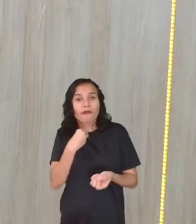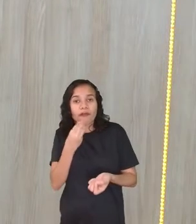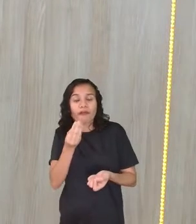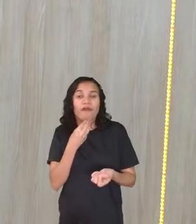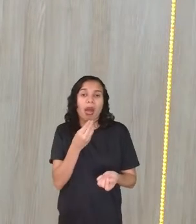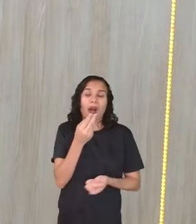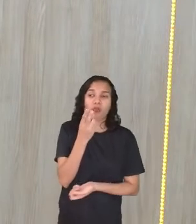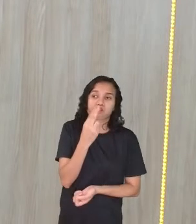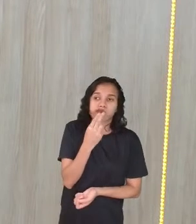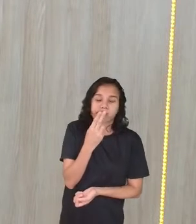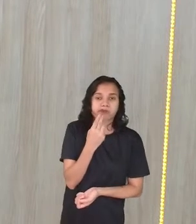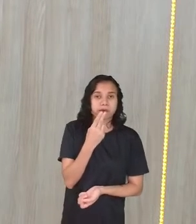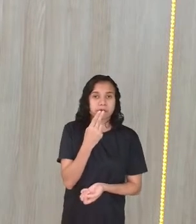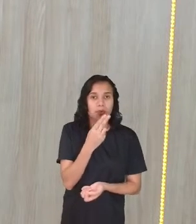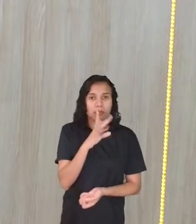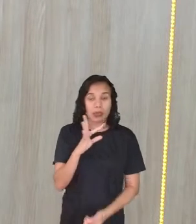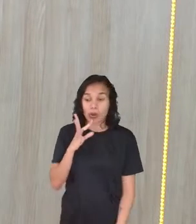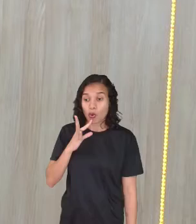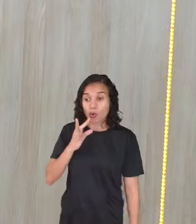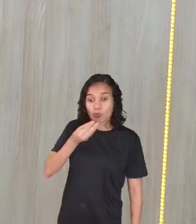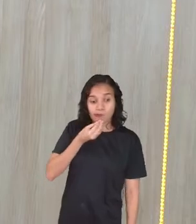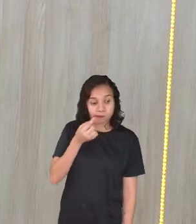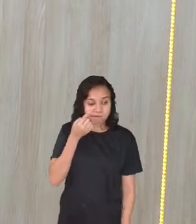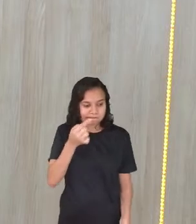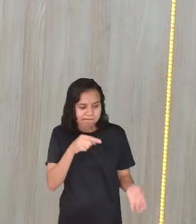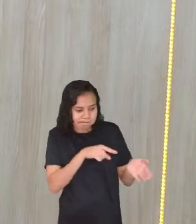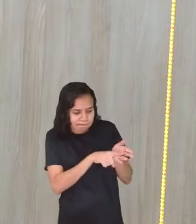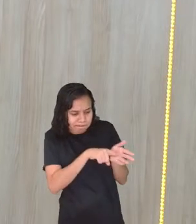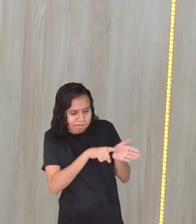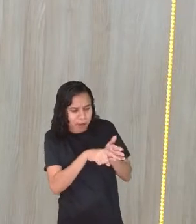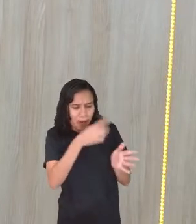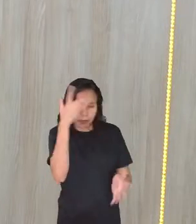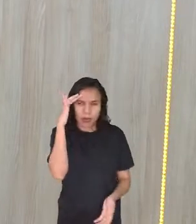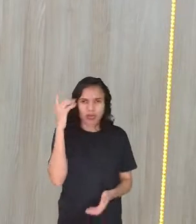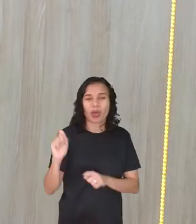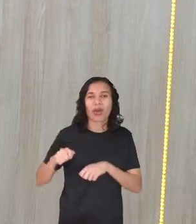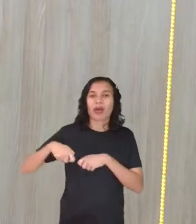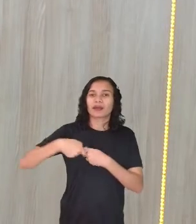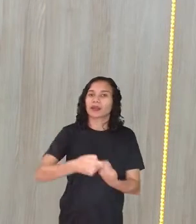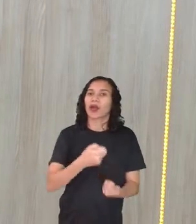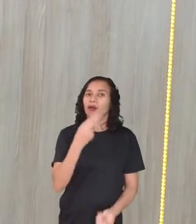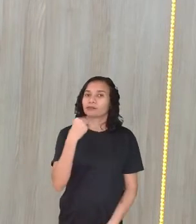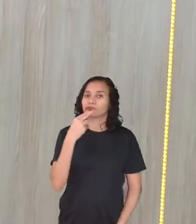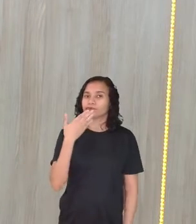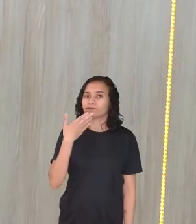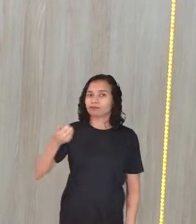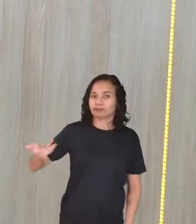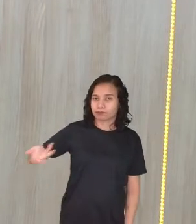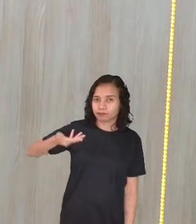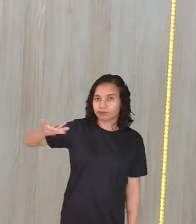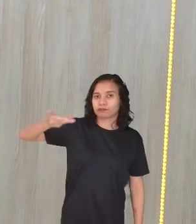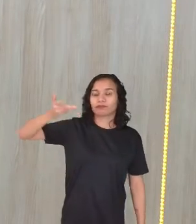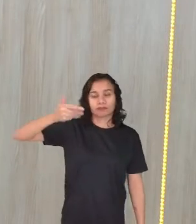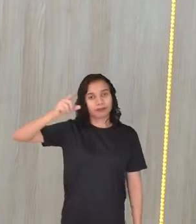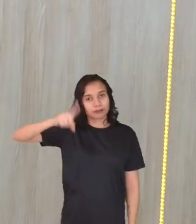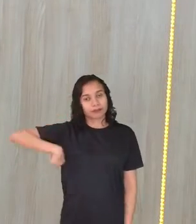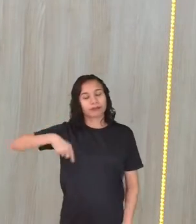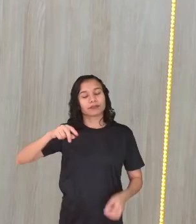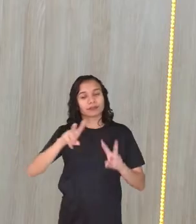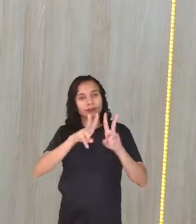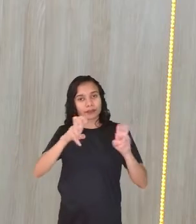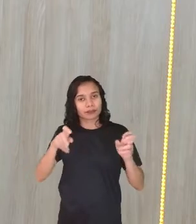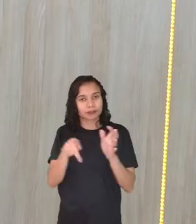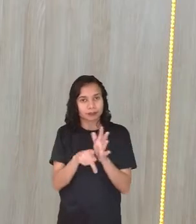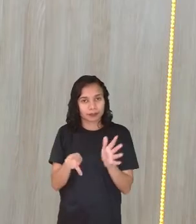nutrientes e, a partir do conhecimento desse agricultor, ele vai ter que devolver para ter uma boa produção. Então, essa questão aí